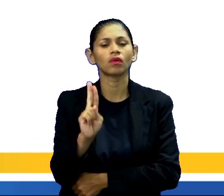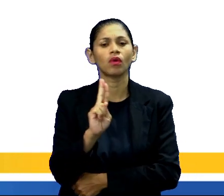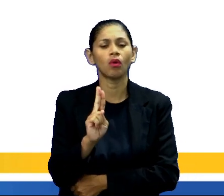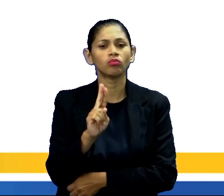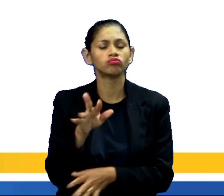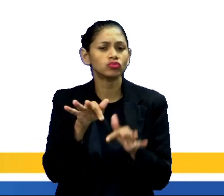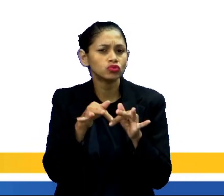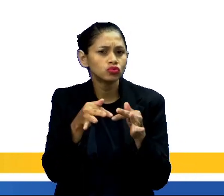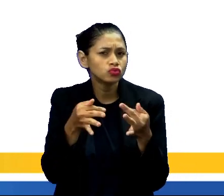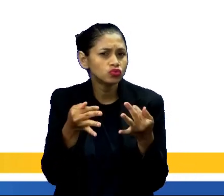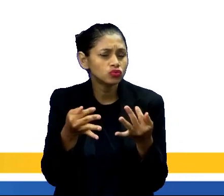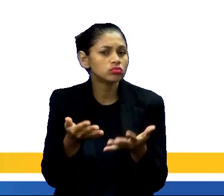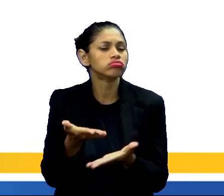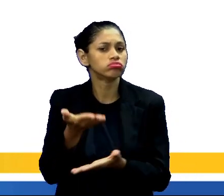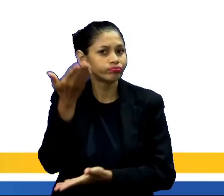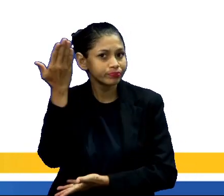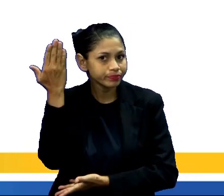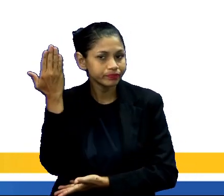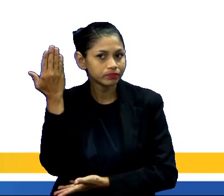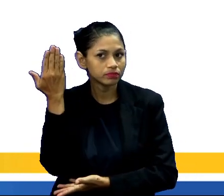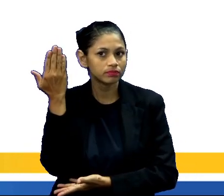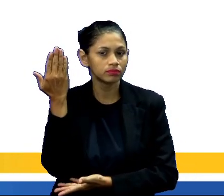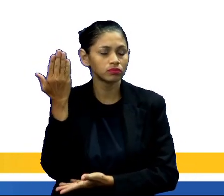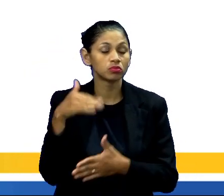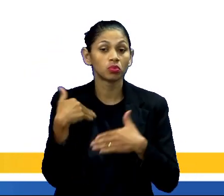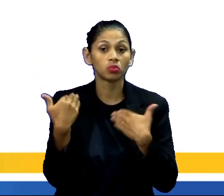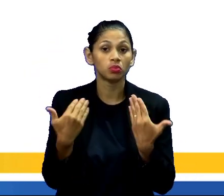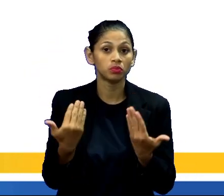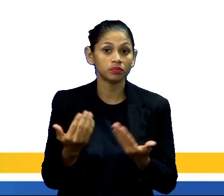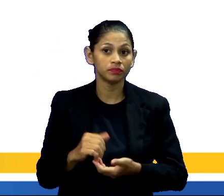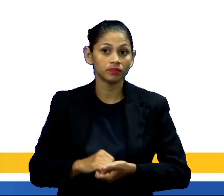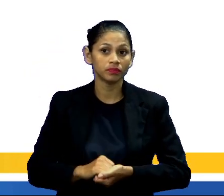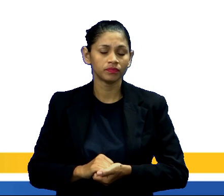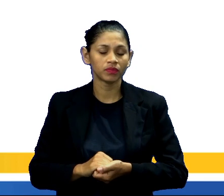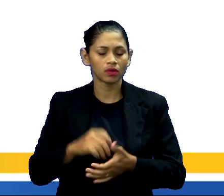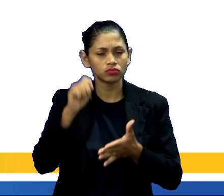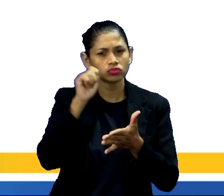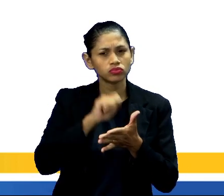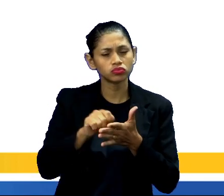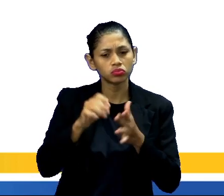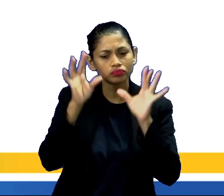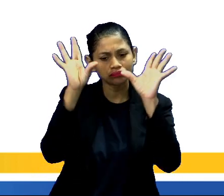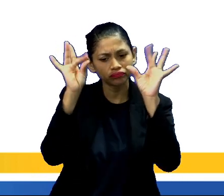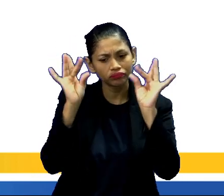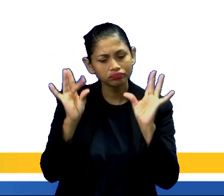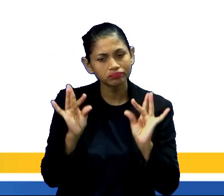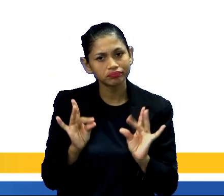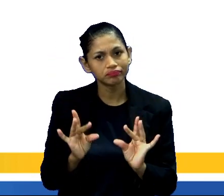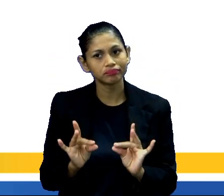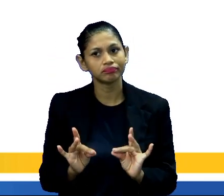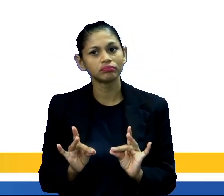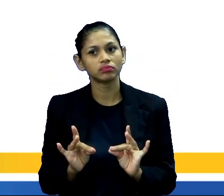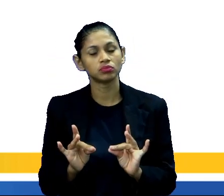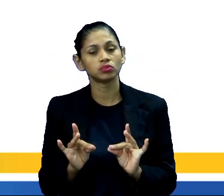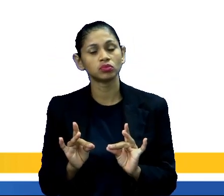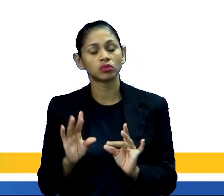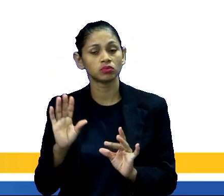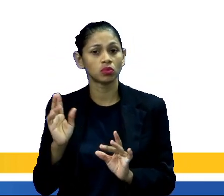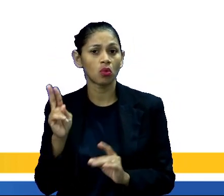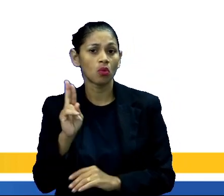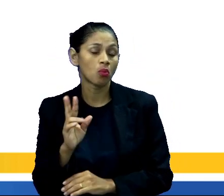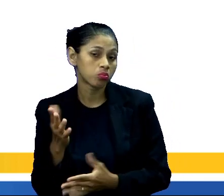utilizamos o Simple Past, o passado simples, quando queremos descrever uma ação completamente terminada